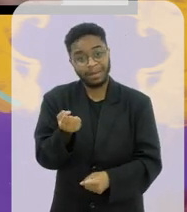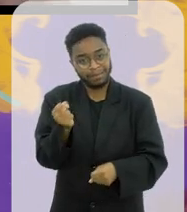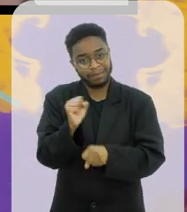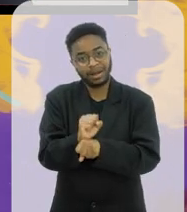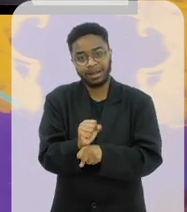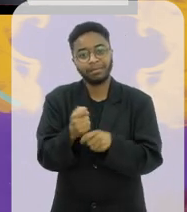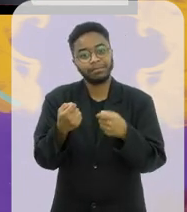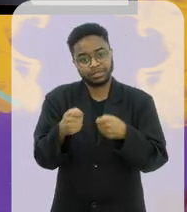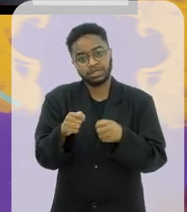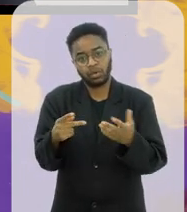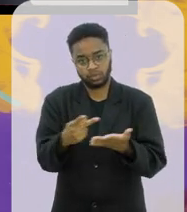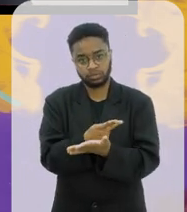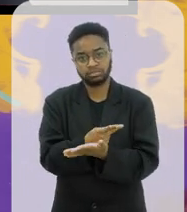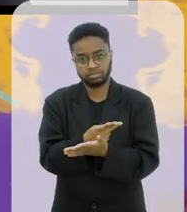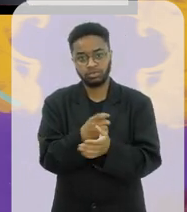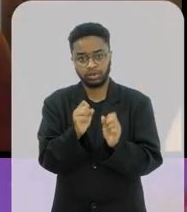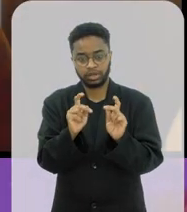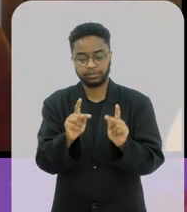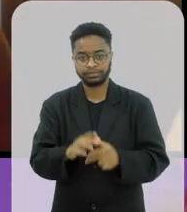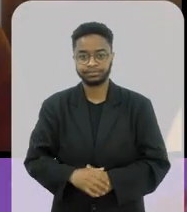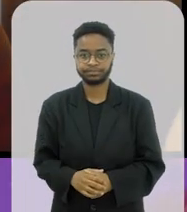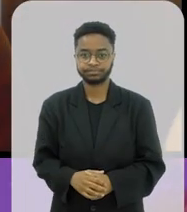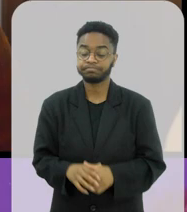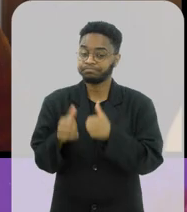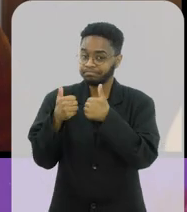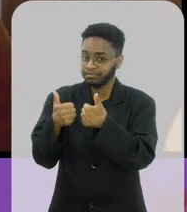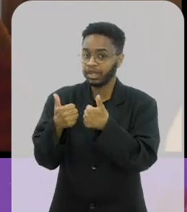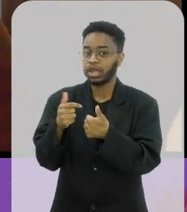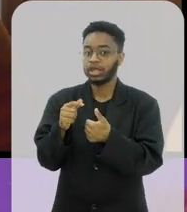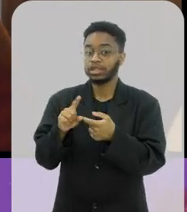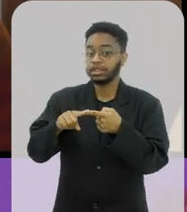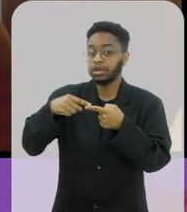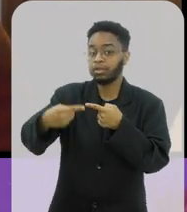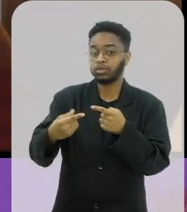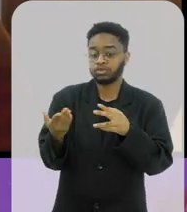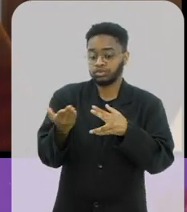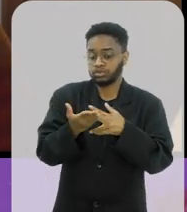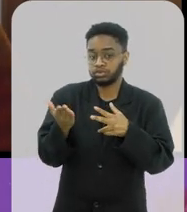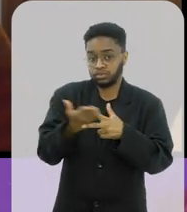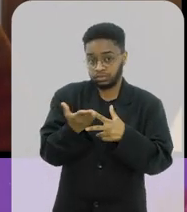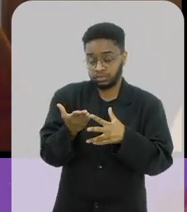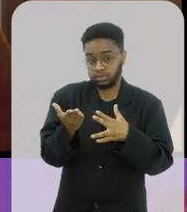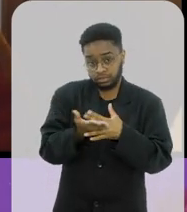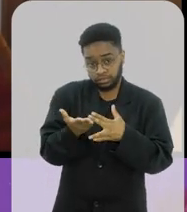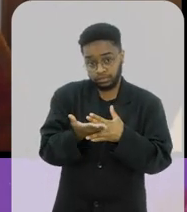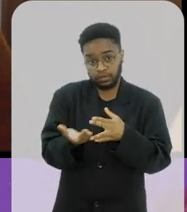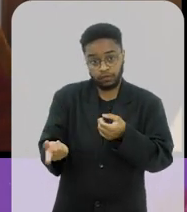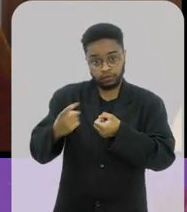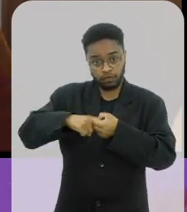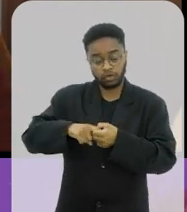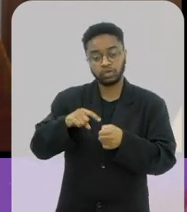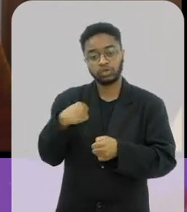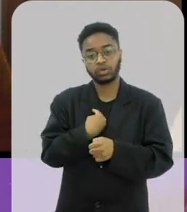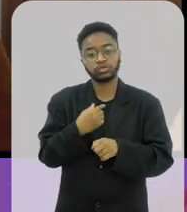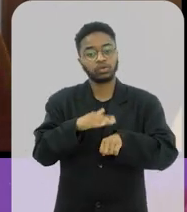parada tinha que ser feita. Rui Guilherme. Tá bom, Sérgio. Já na segunda parte a gente vai tratar também deste assunto que você